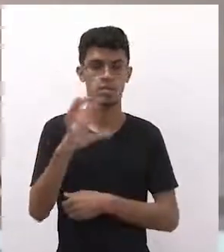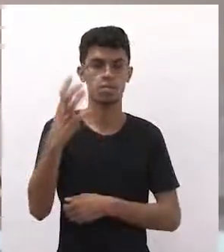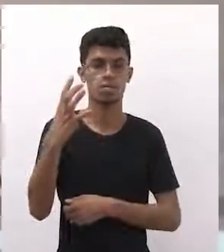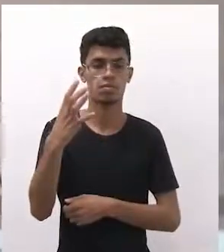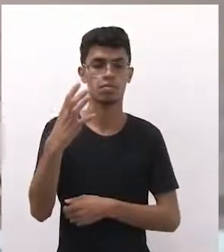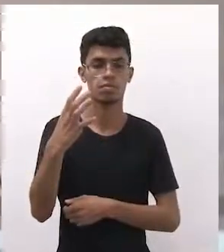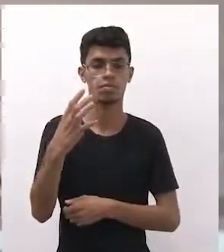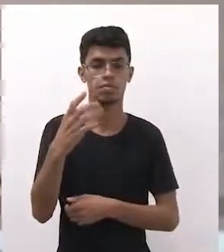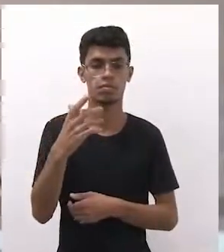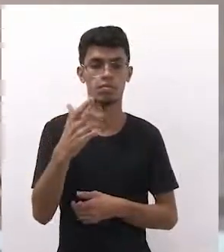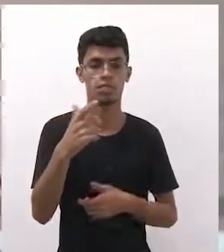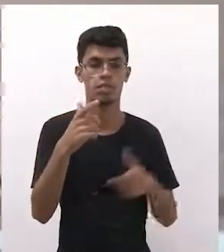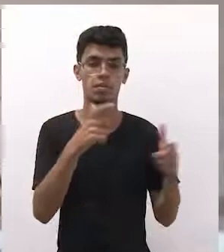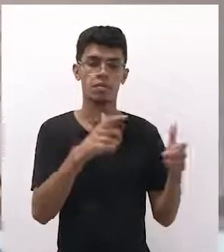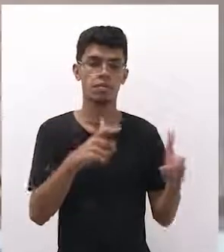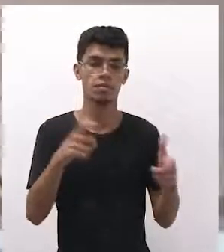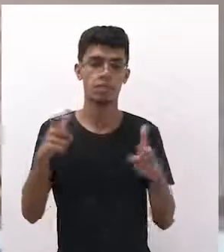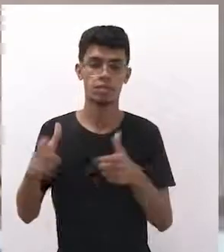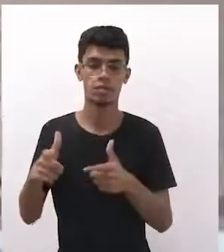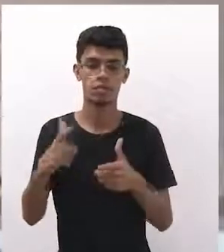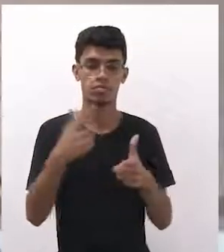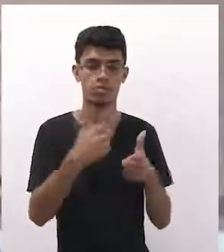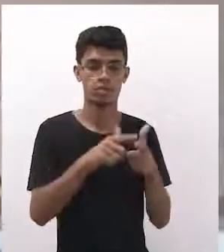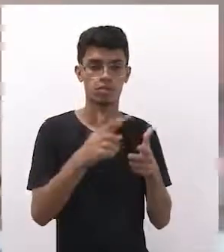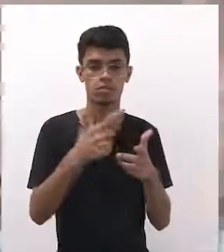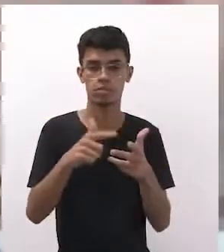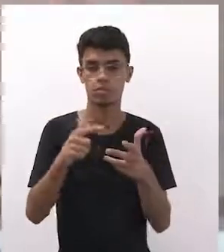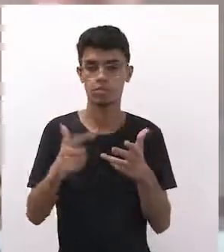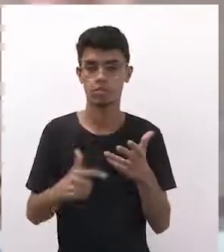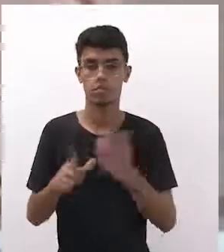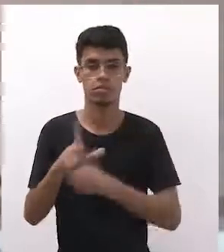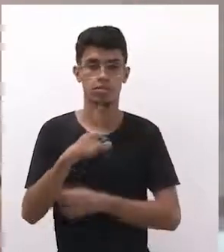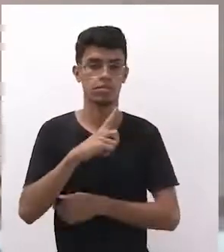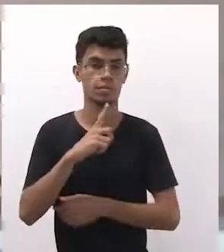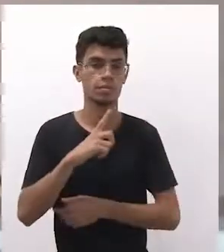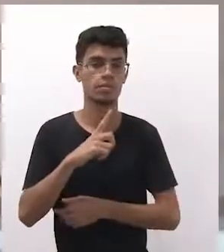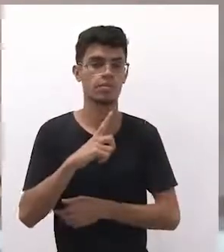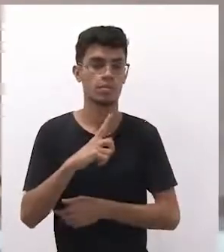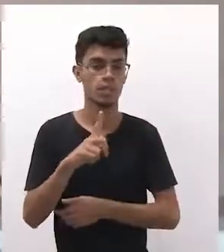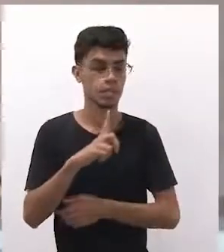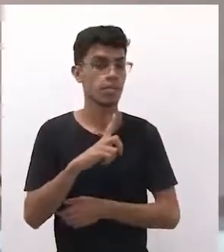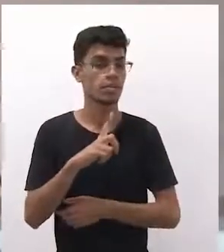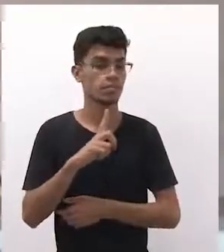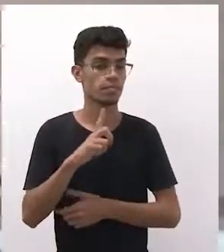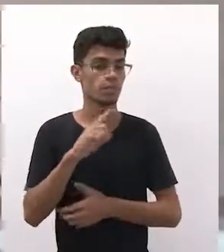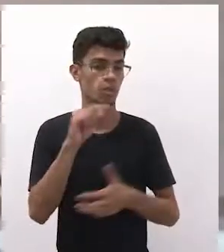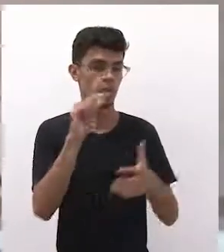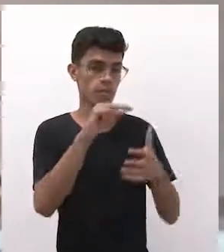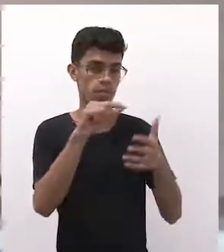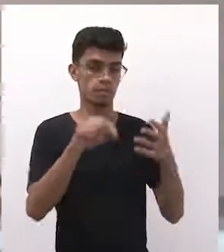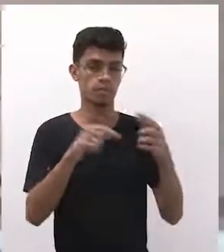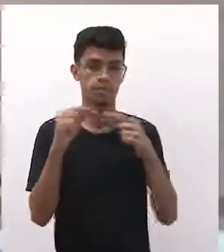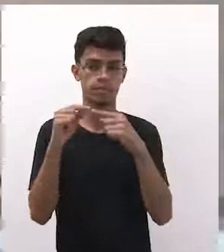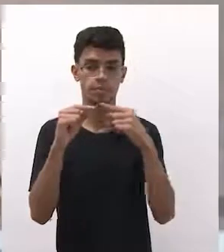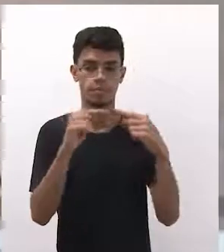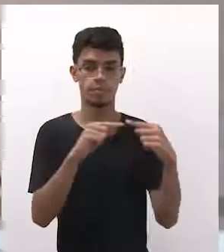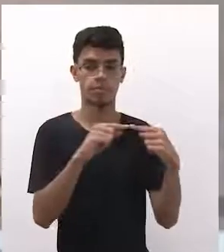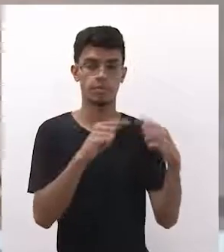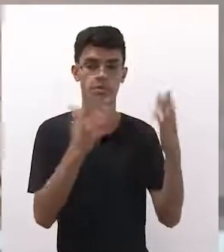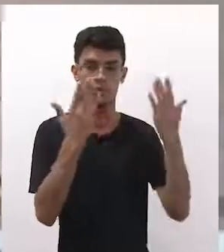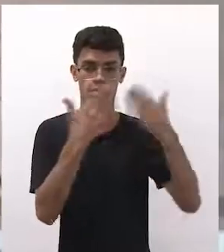com grandes problemas. Alguma coisa há, né? Tem algo aí no meio. E com relação à